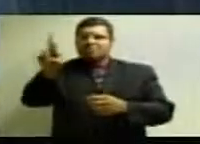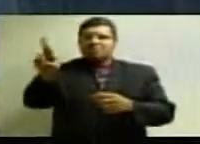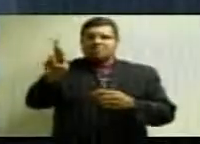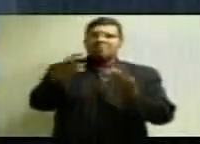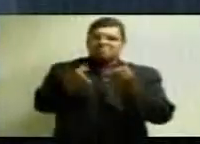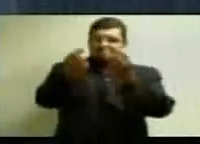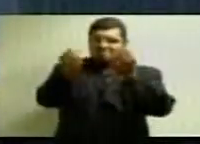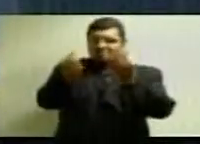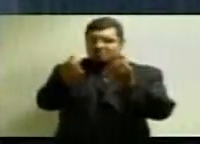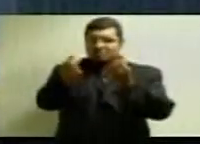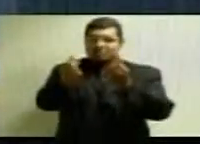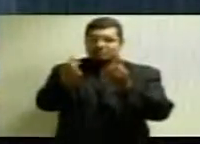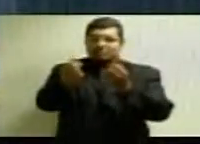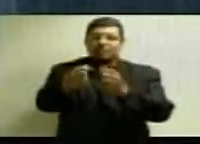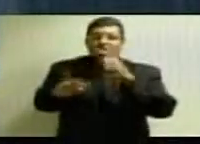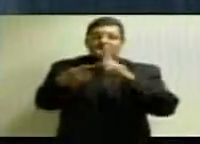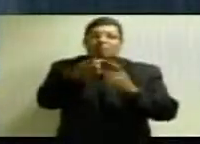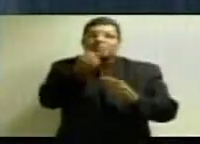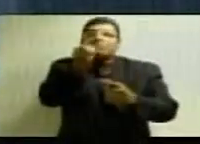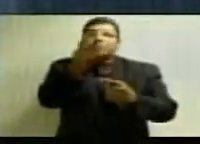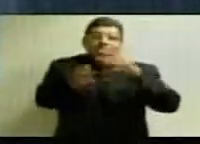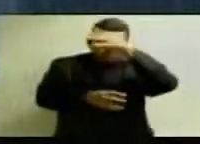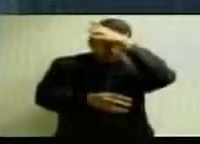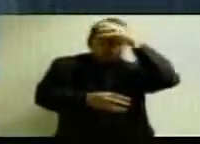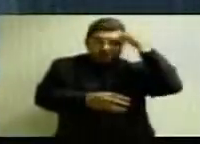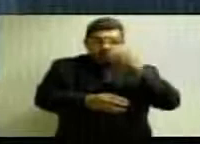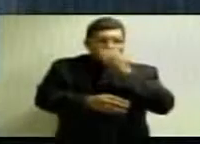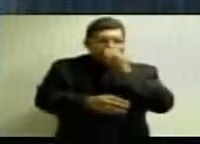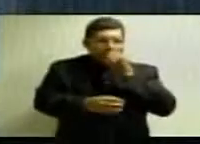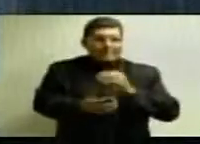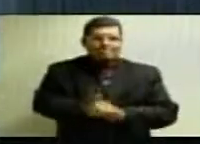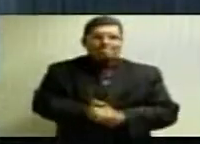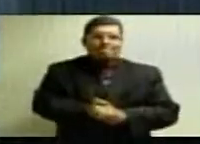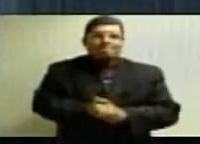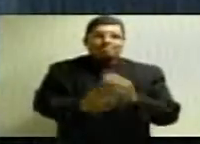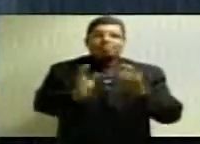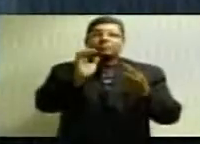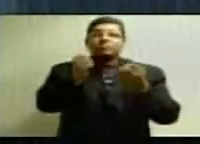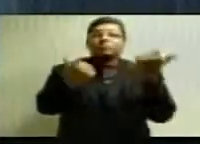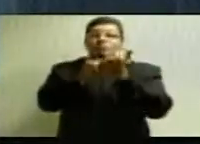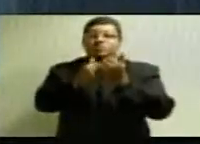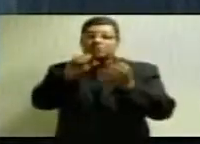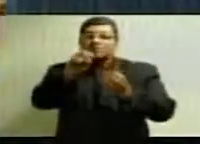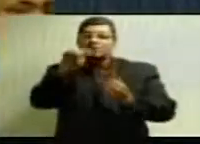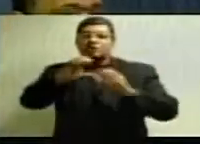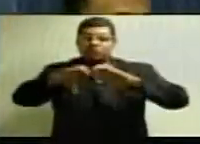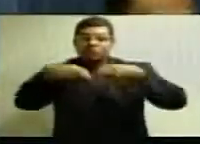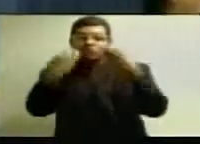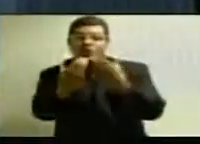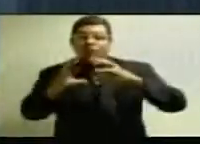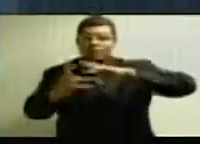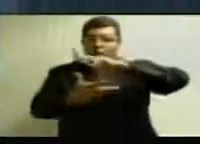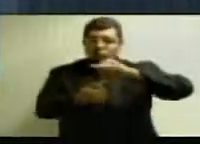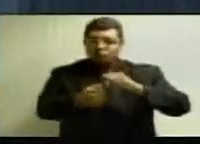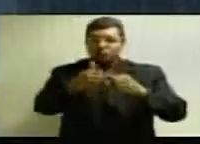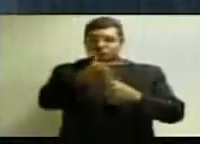reais. Por conta de Manaus ser subsede da Copa do Mundo de